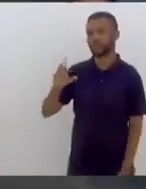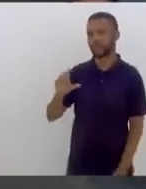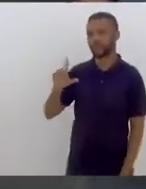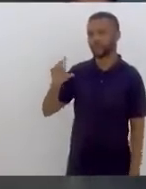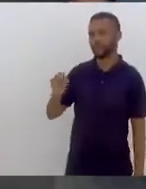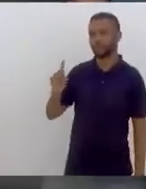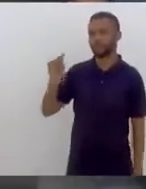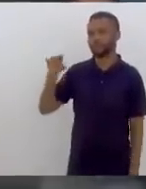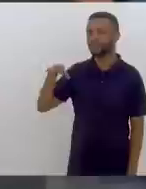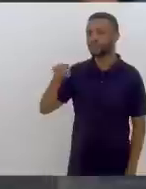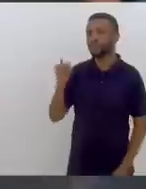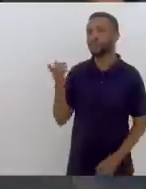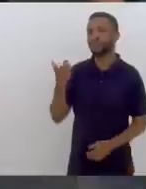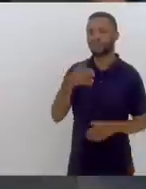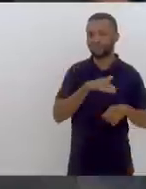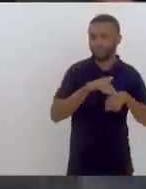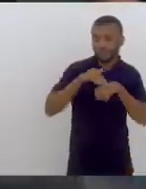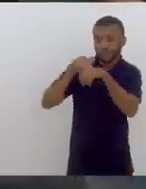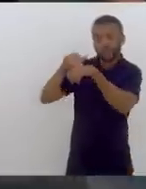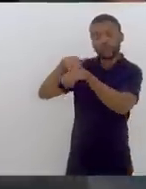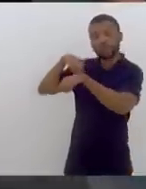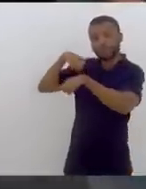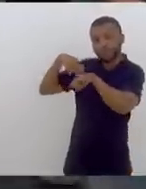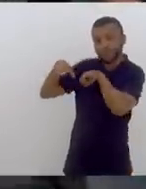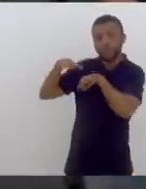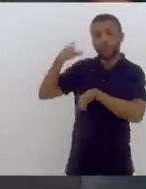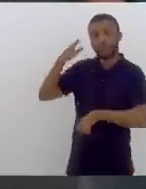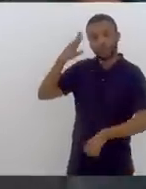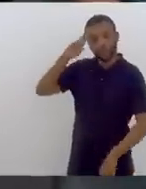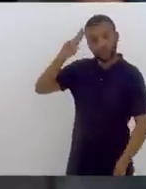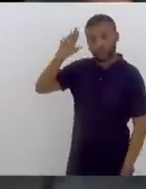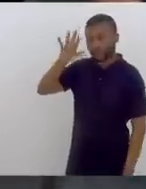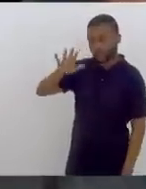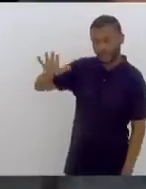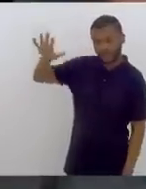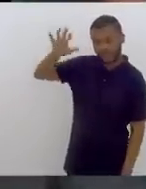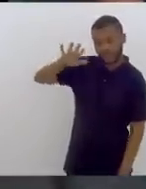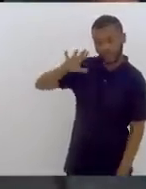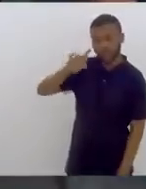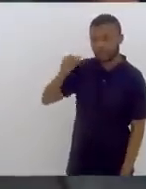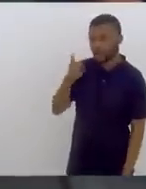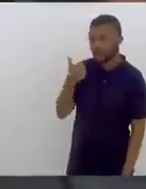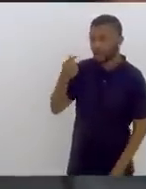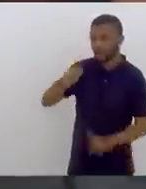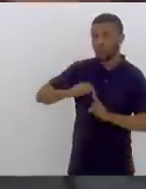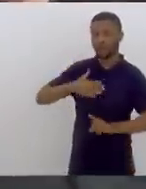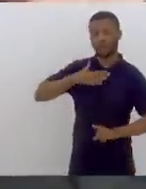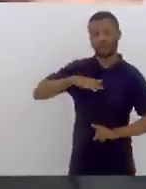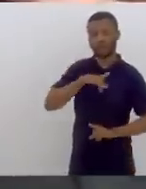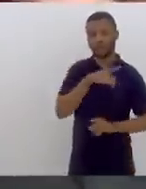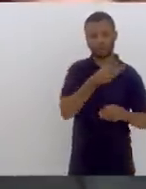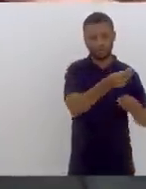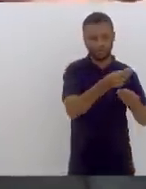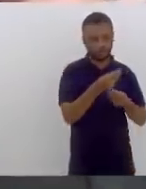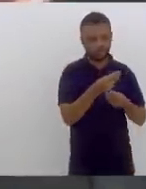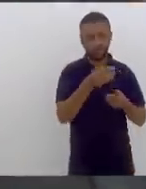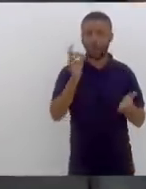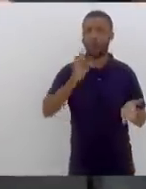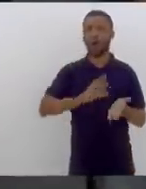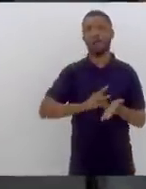ao conhecimento do comandante geral no último dia 12 de agosto e ele tomou oficialmente conhecimento